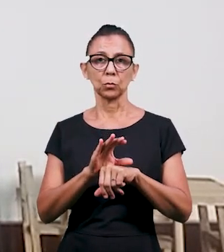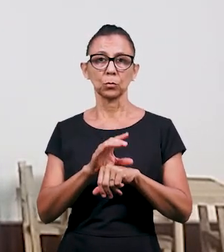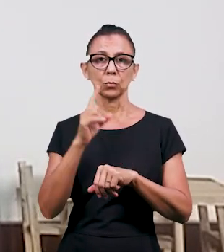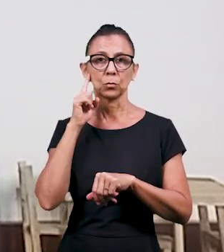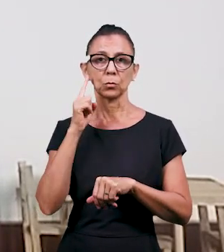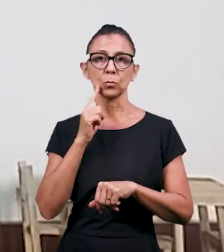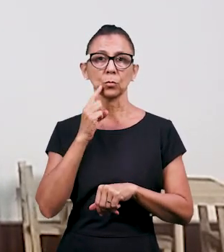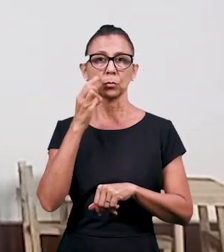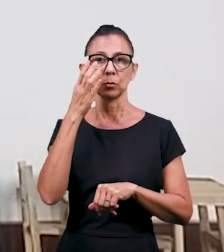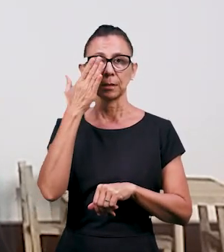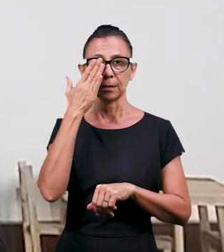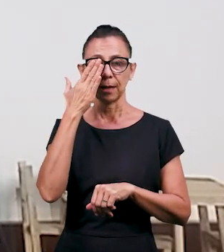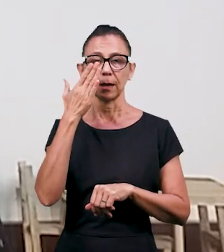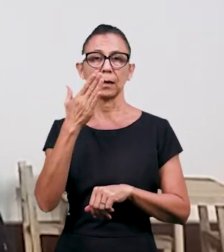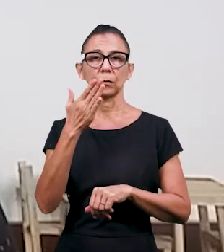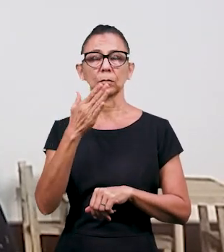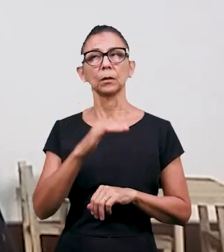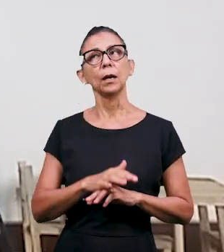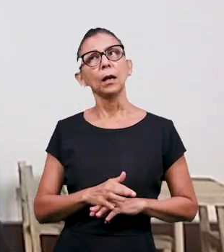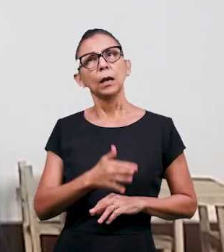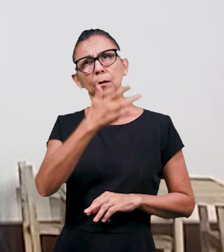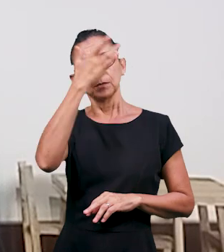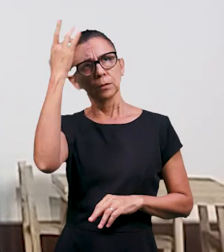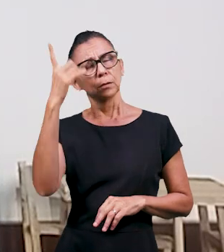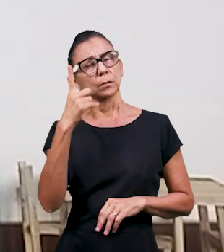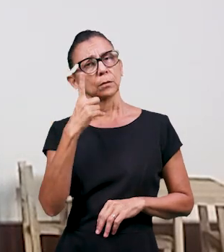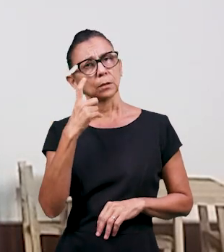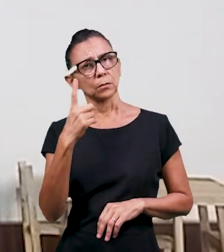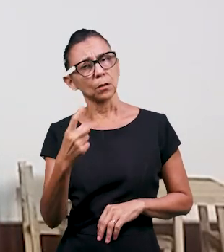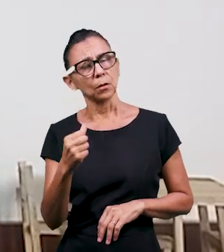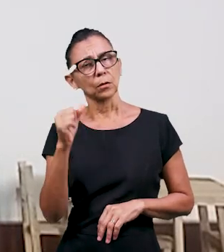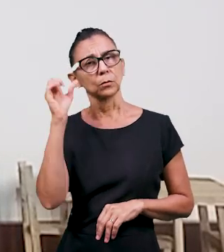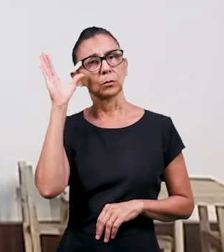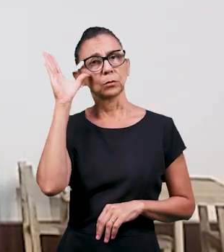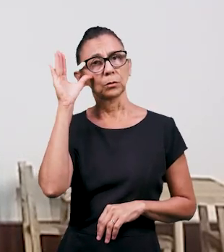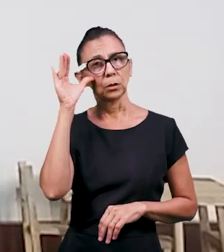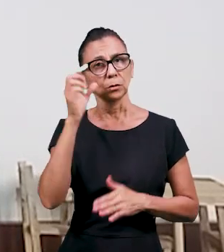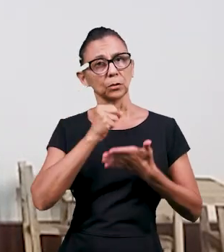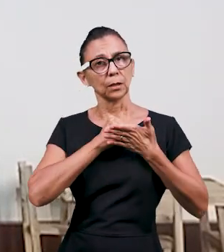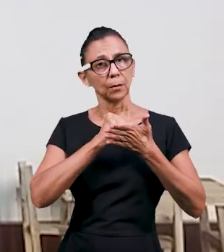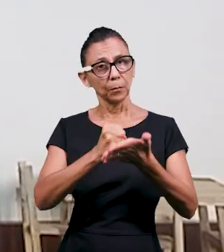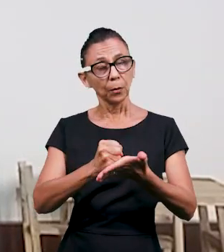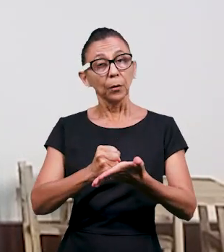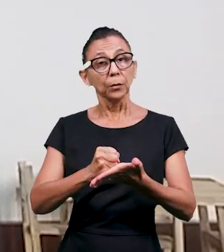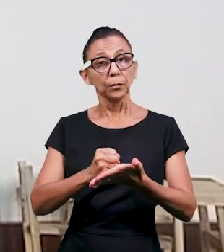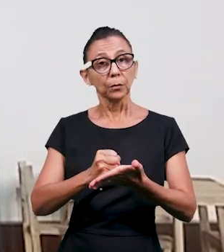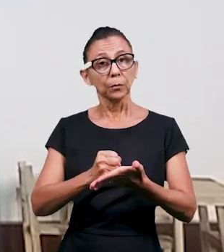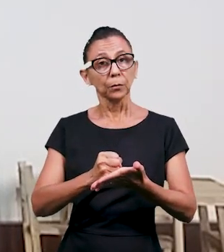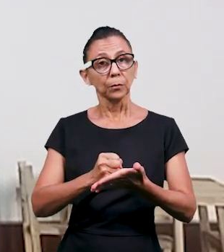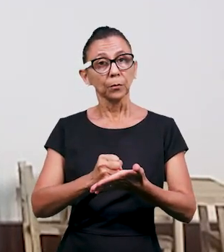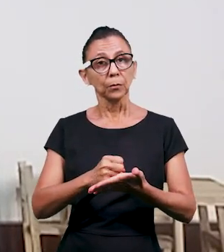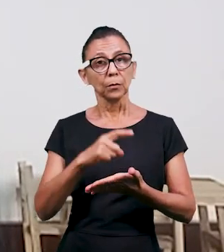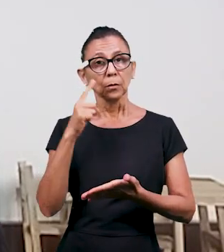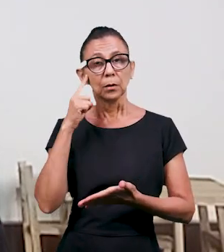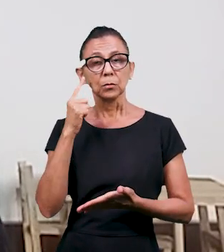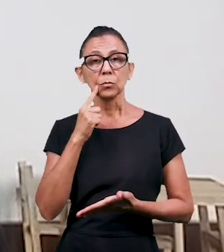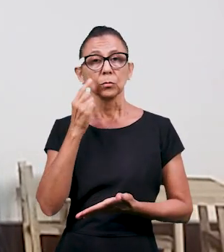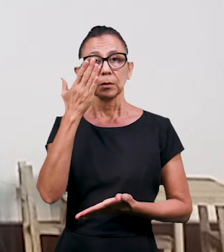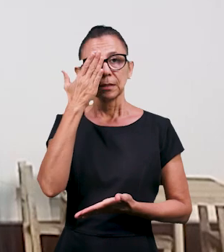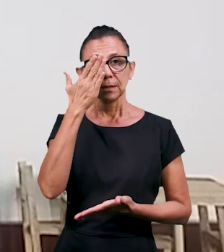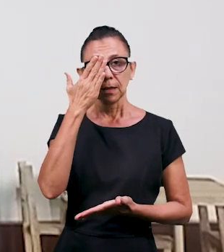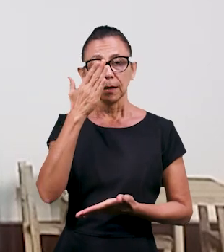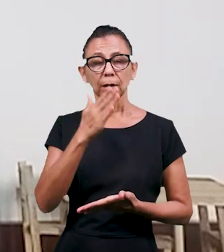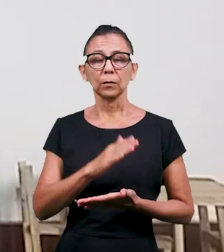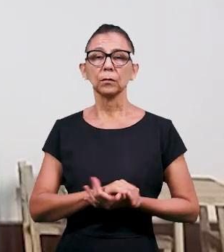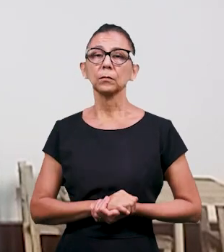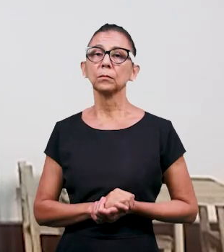surdo-cegueira para que todos os irmãos que tiverem tanto curiosidade quanto interesse em auxiliar na assistência dos surdos cegos possam também